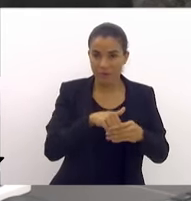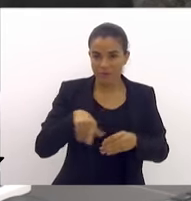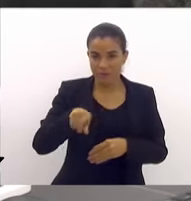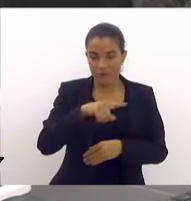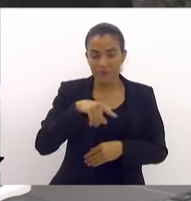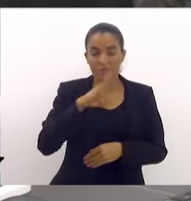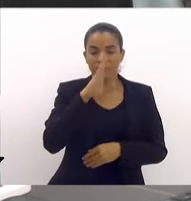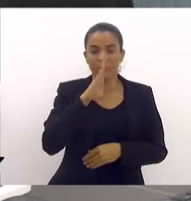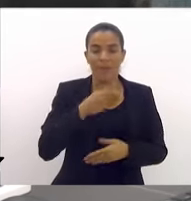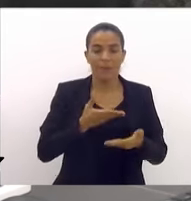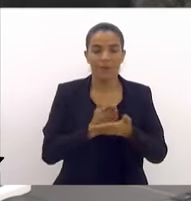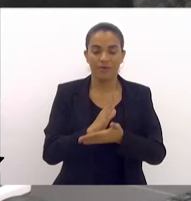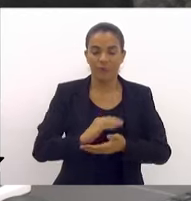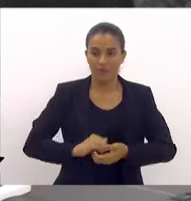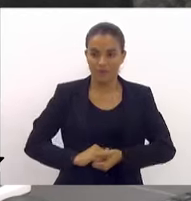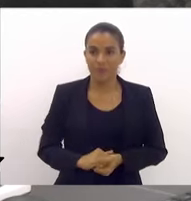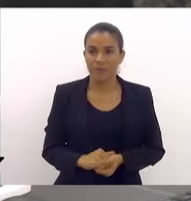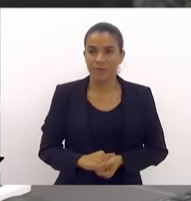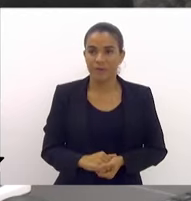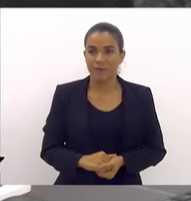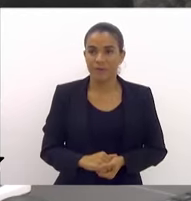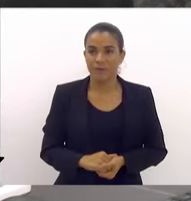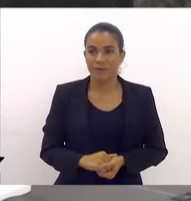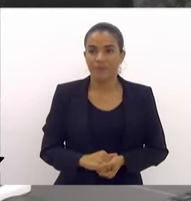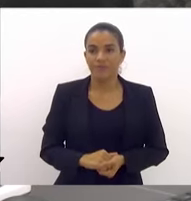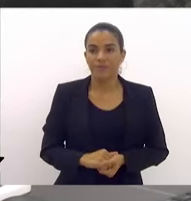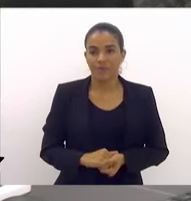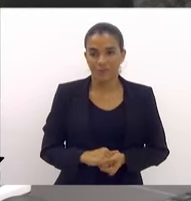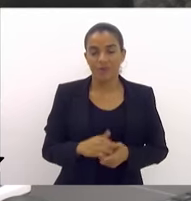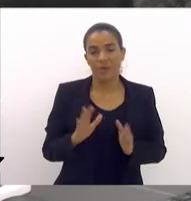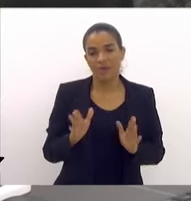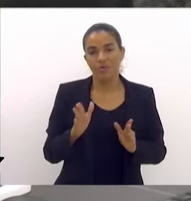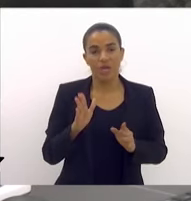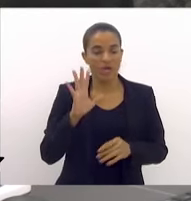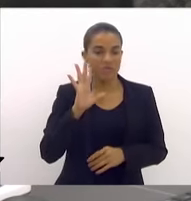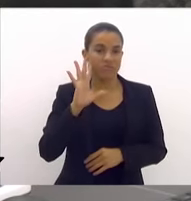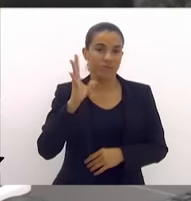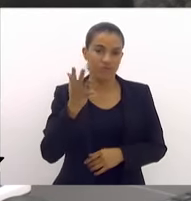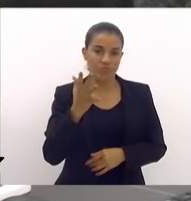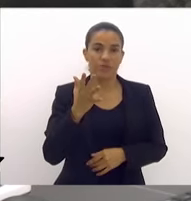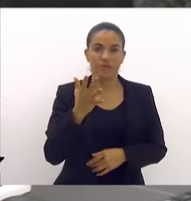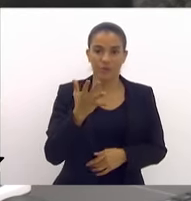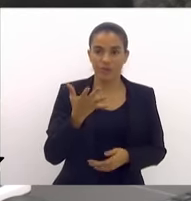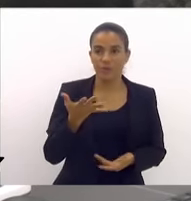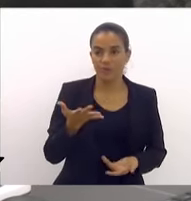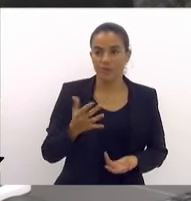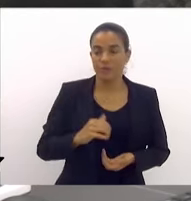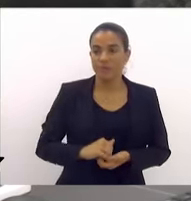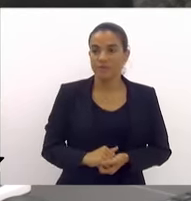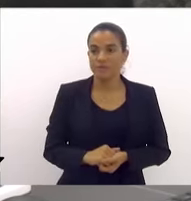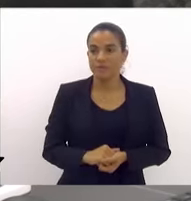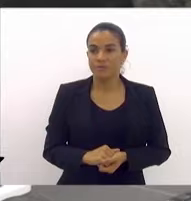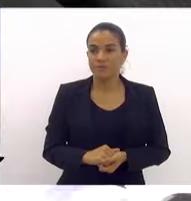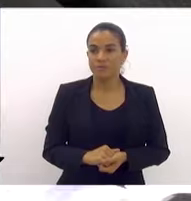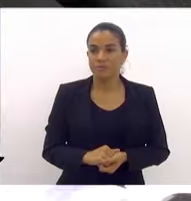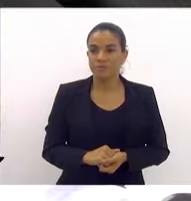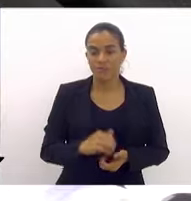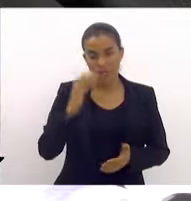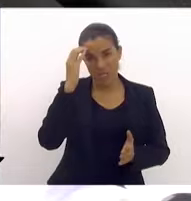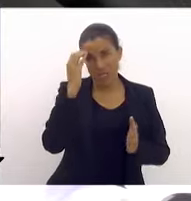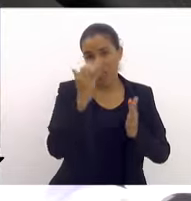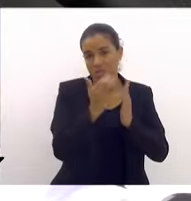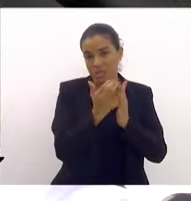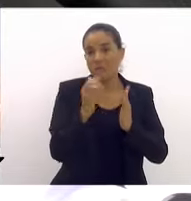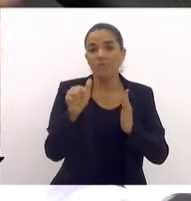aprovado. Então, superado a questão de ordem do item. A gente fez cumprir o que decidiu